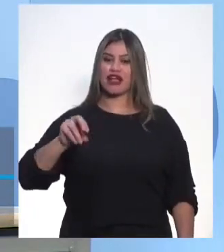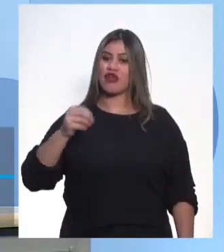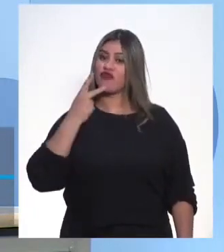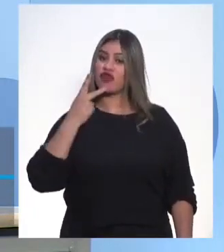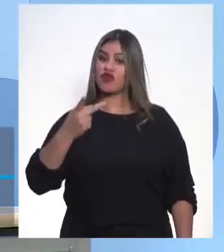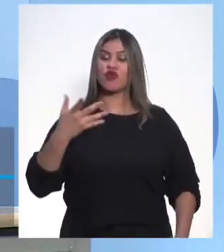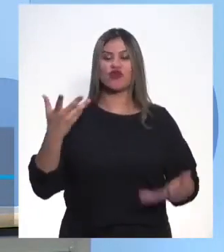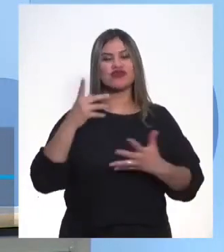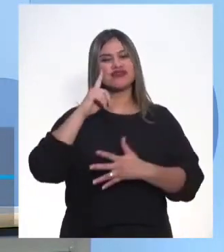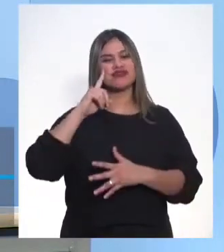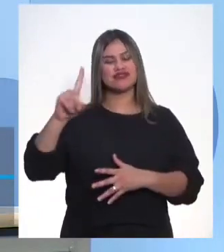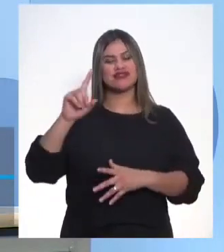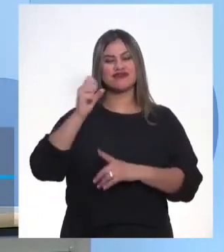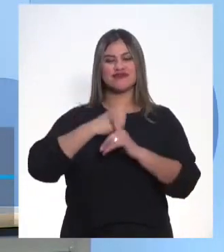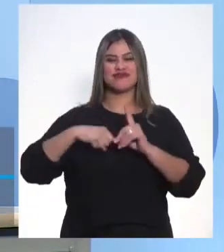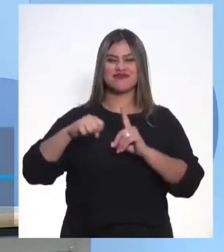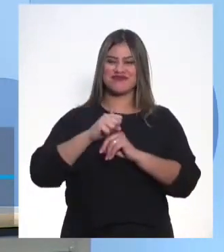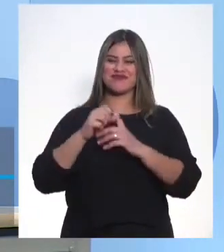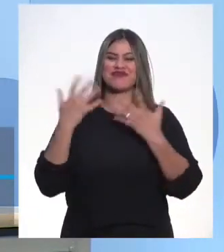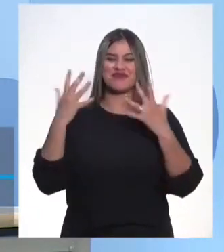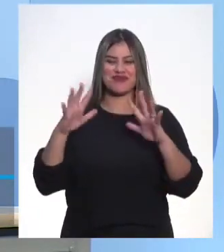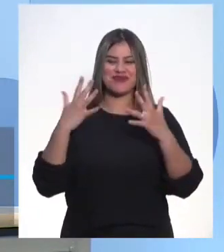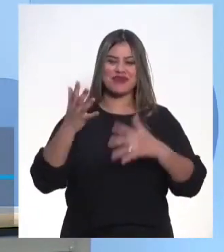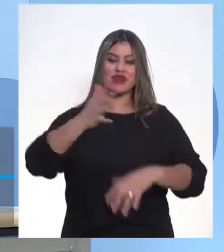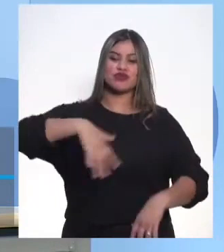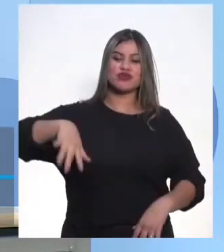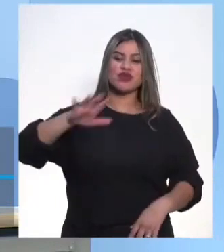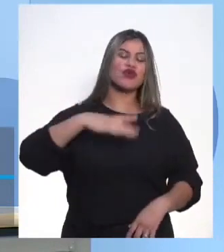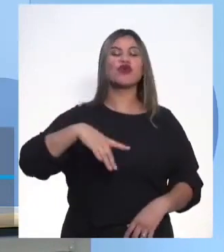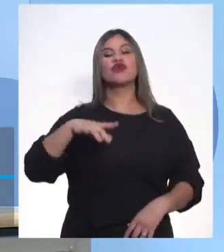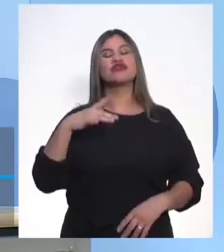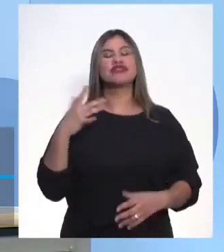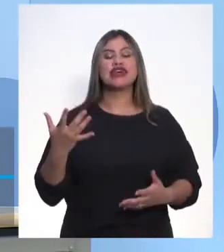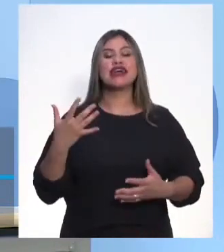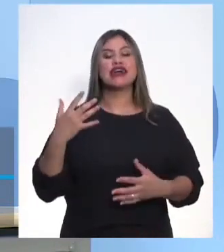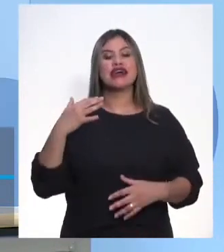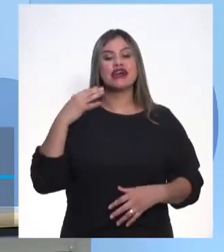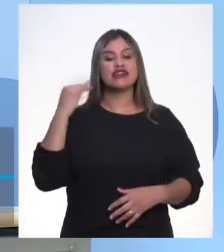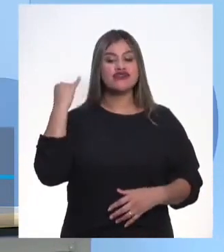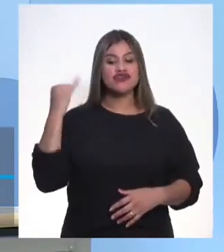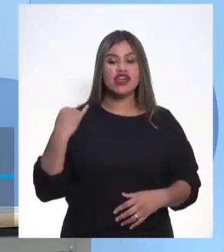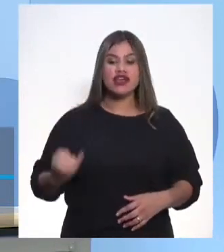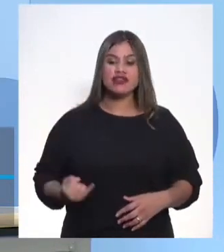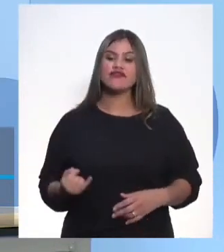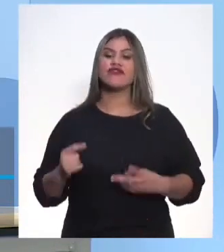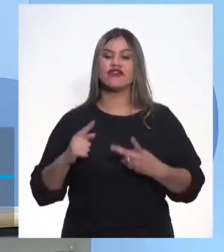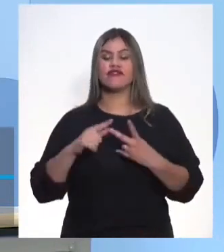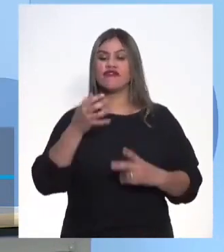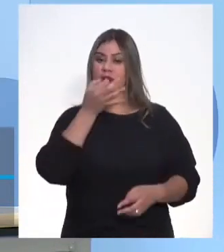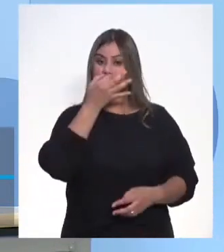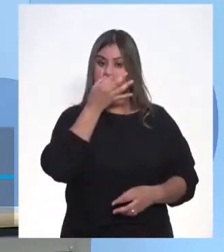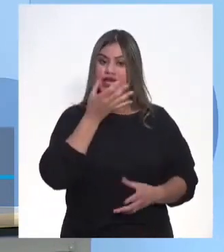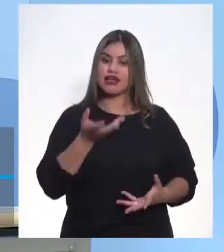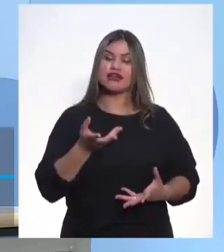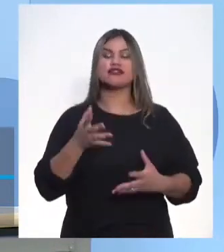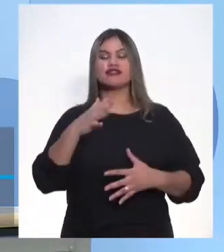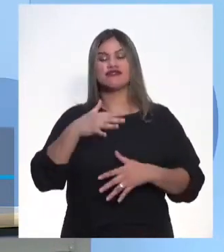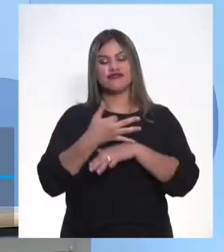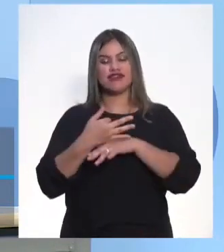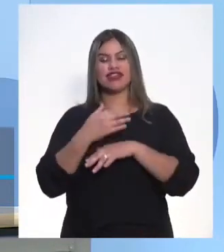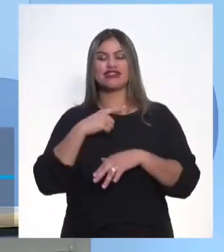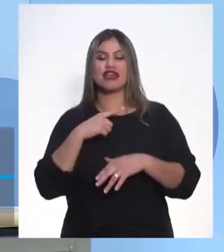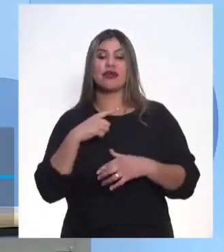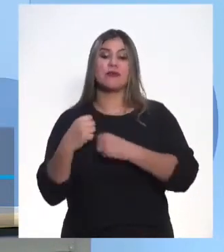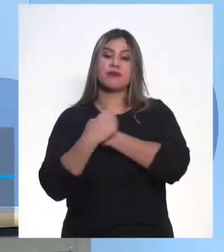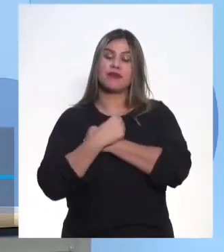dia do sociólogo, então parabéns para a Jennifer também, para a Fabi que está curtindo aí as suas férias. E quero mandar um abraço aqui para a professora Cleonice, da